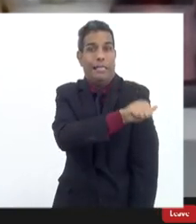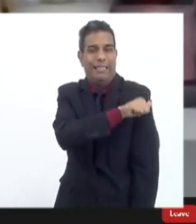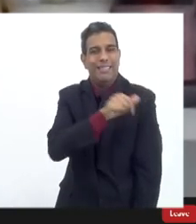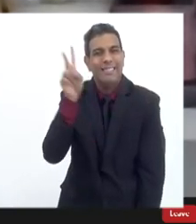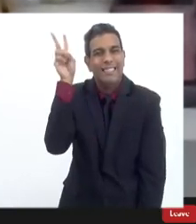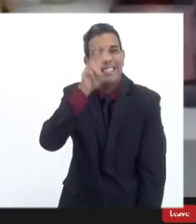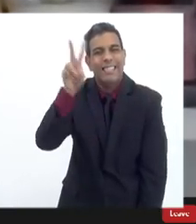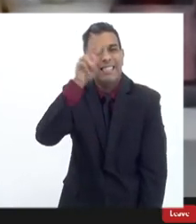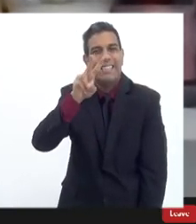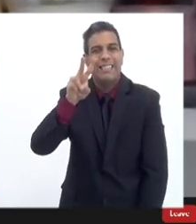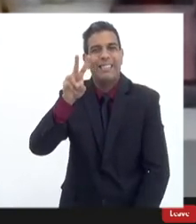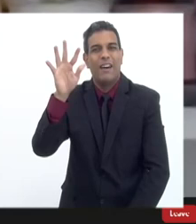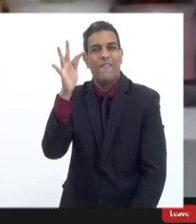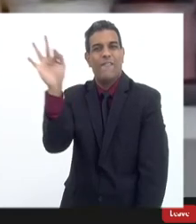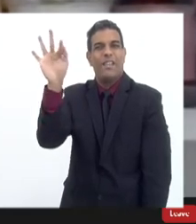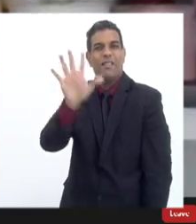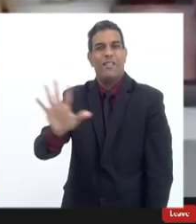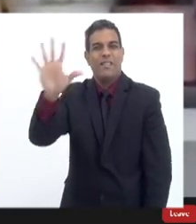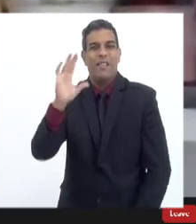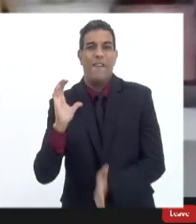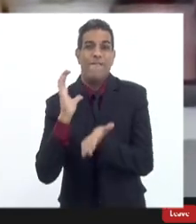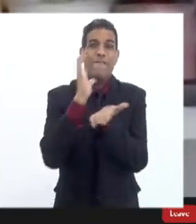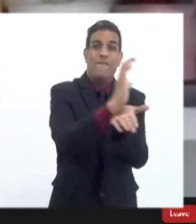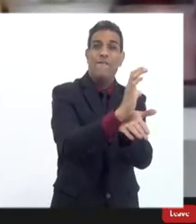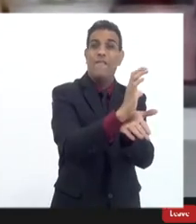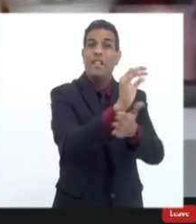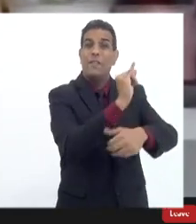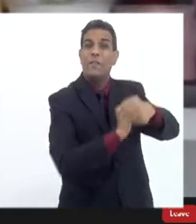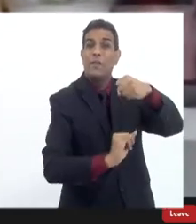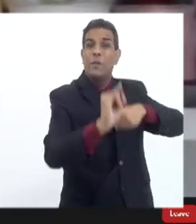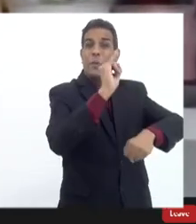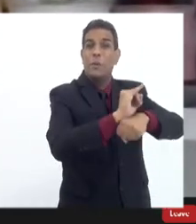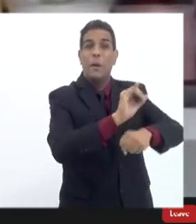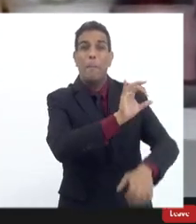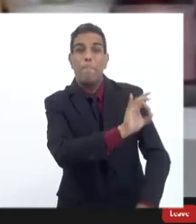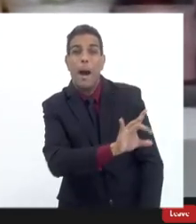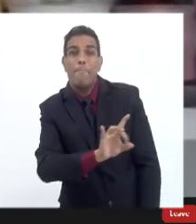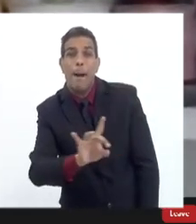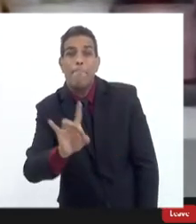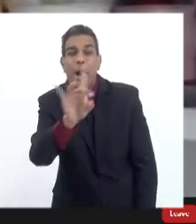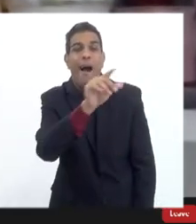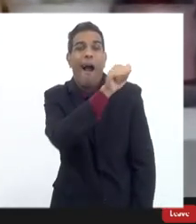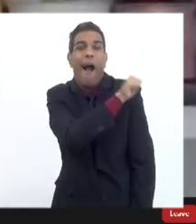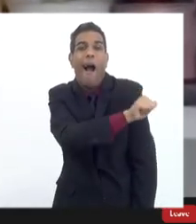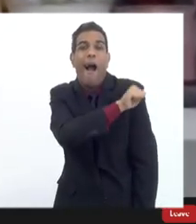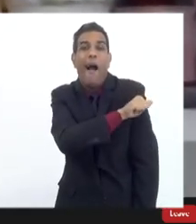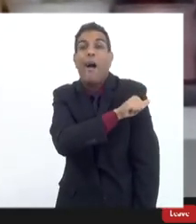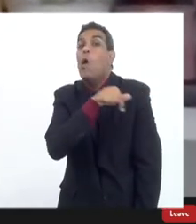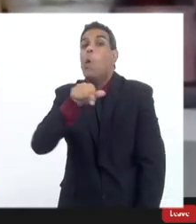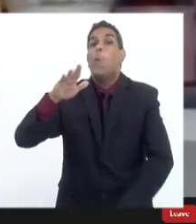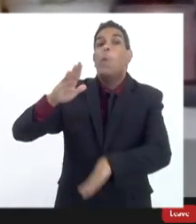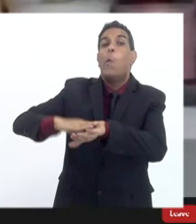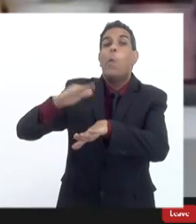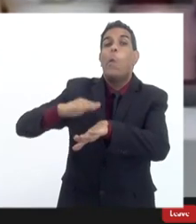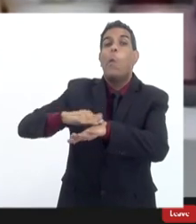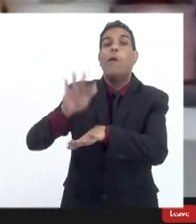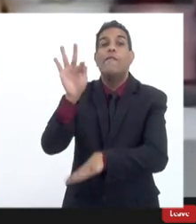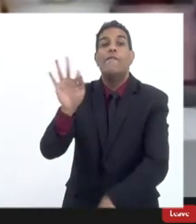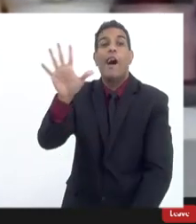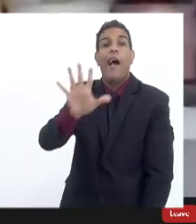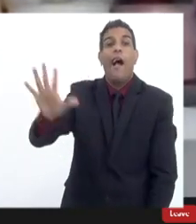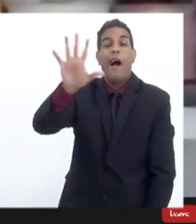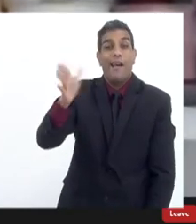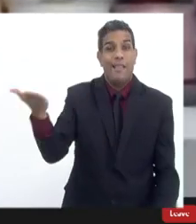não é para investimento em política federal, ela é investimento em política estadual e municipal, que é a obrigação da